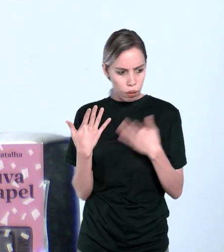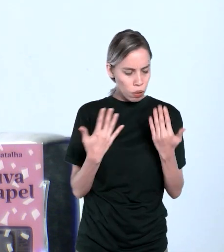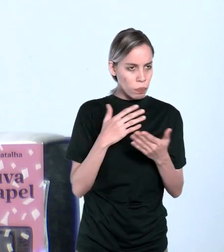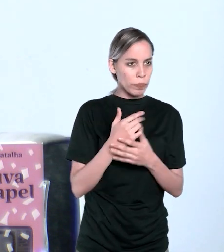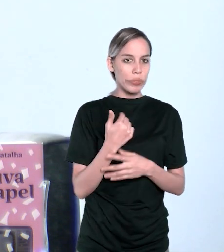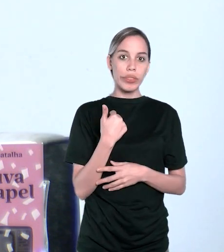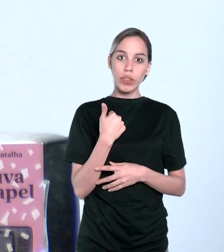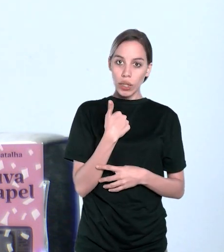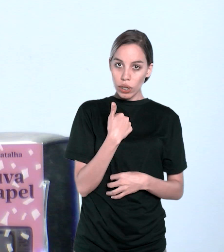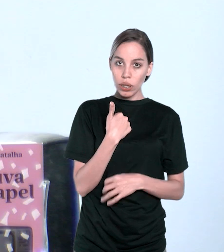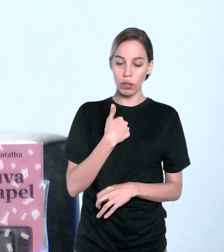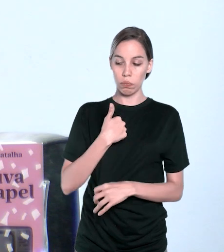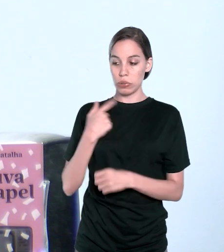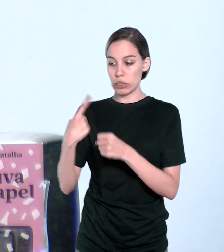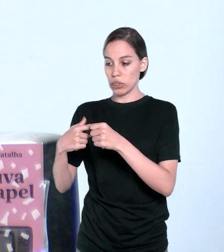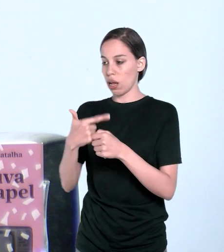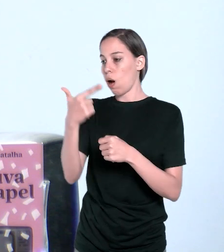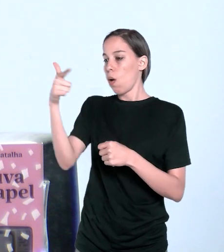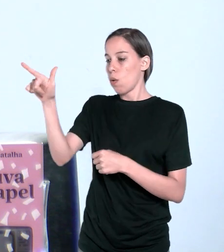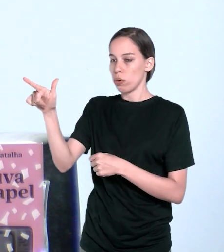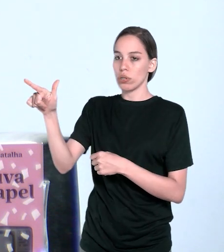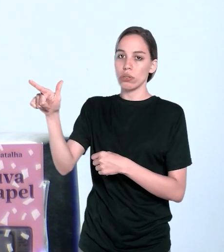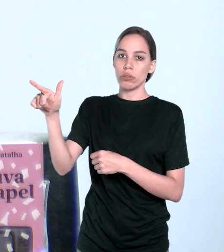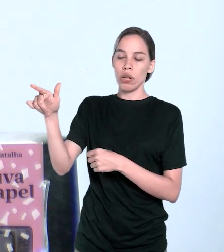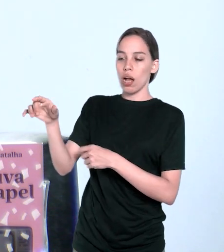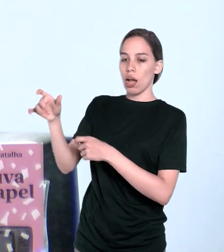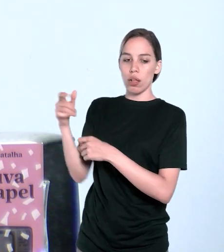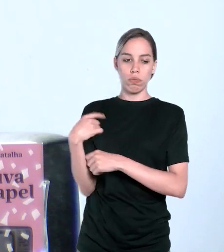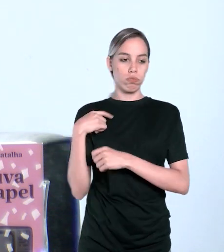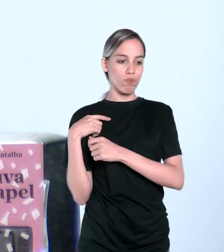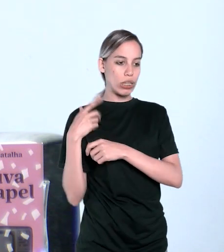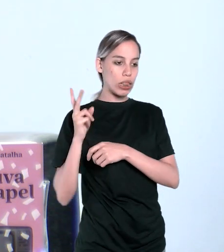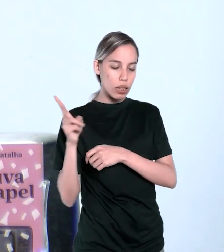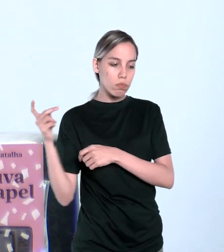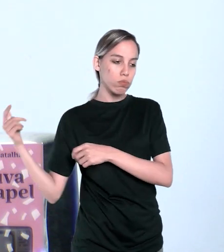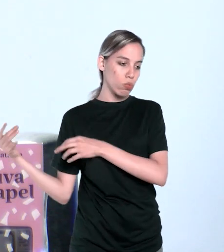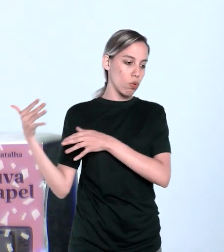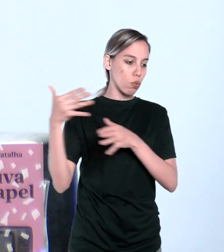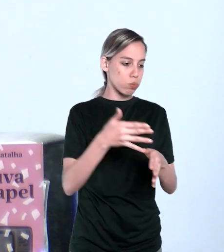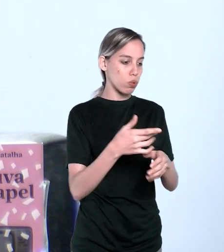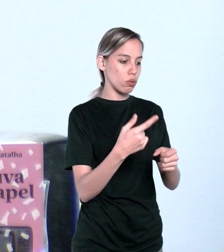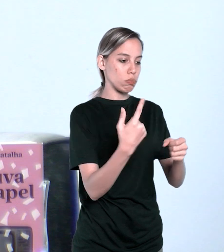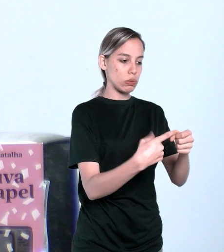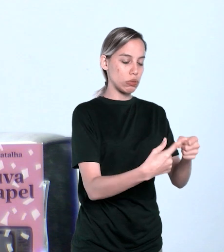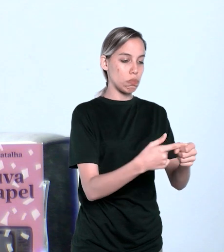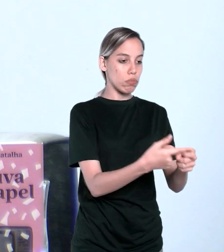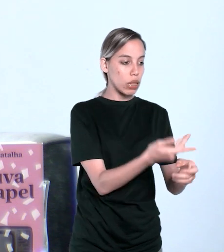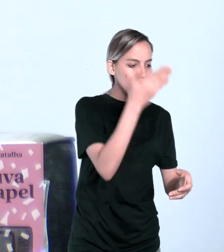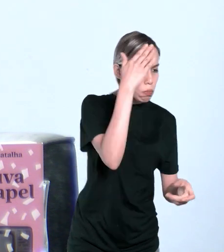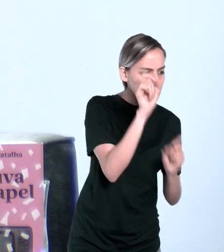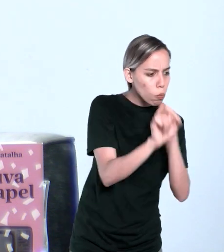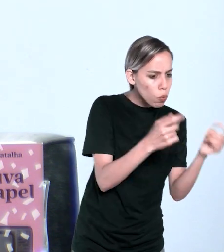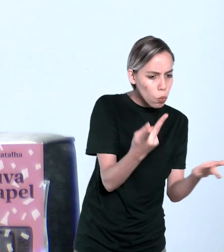e a reportagem me mostrou o outro lado da cidade. E eu fiquei fazendo isso por um tempo, mas sempre